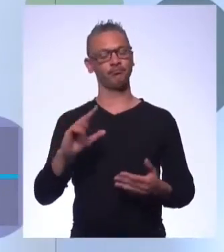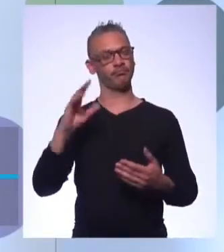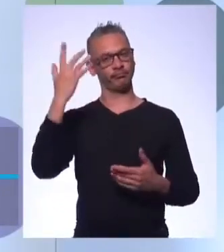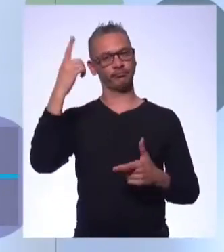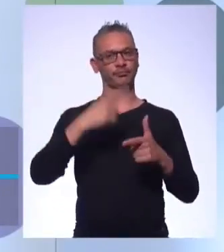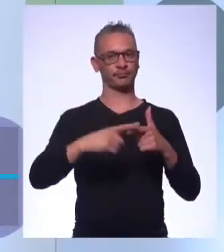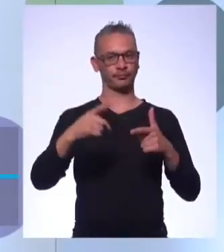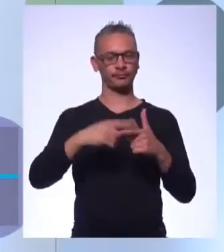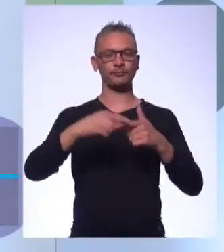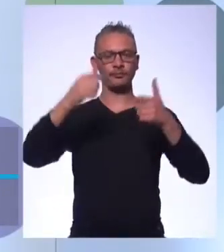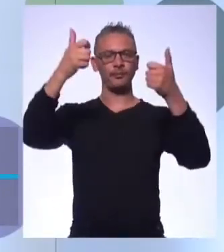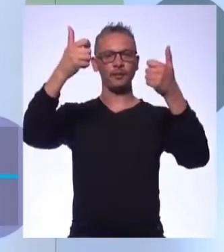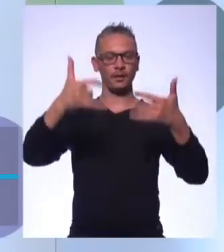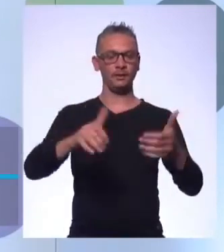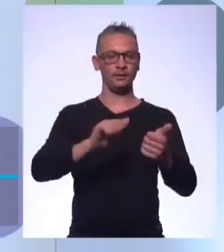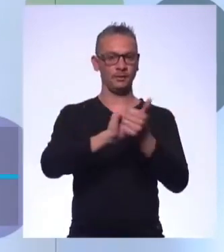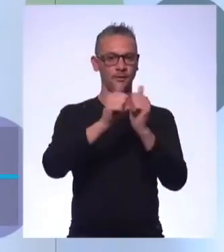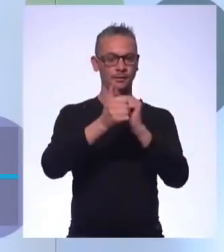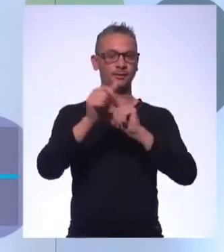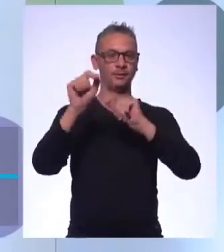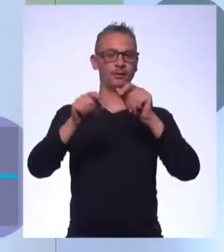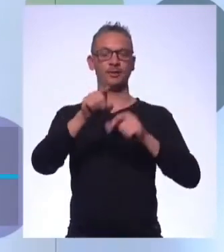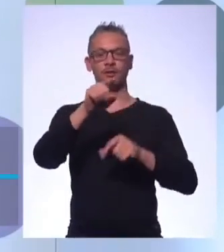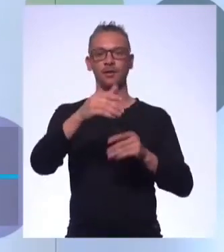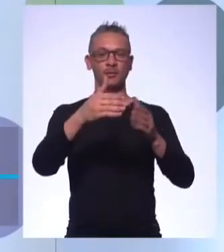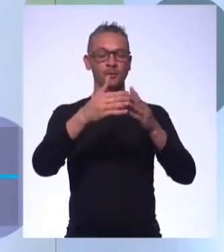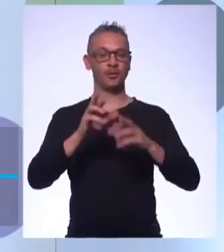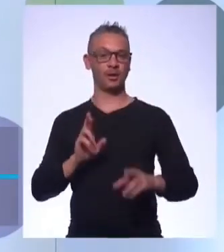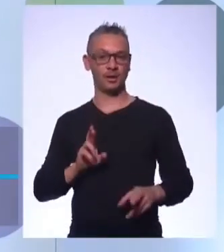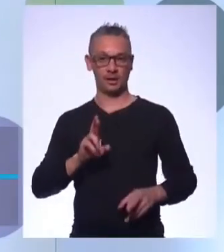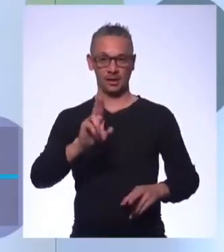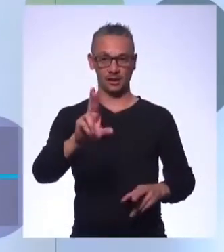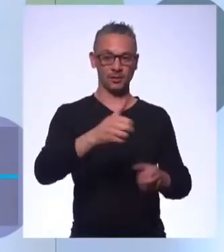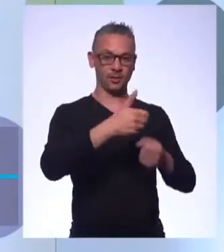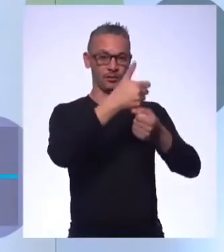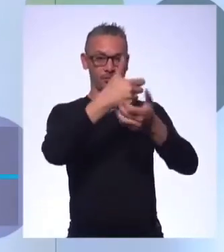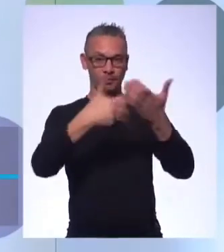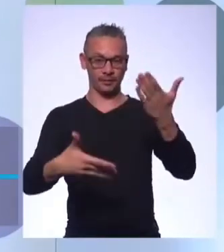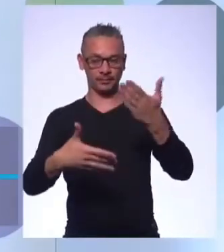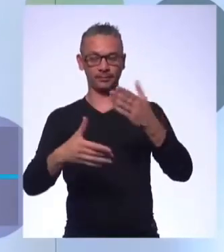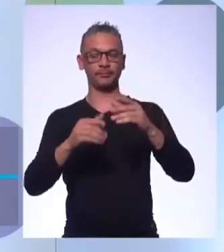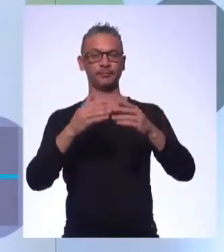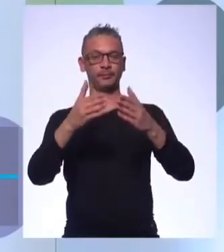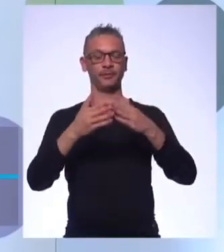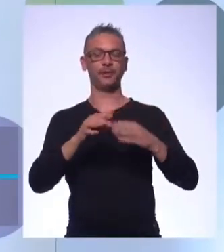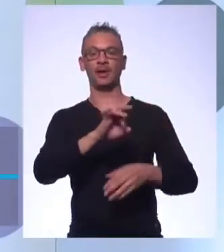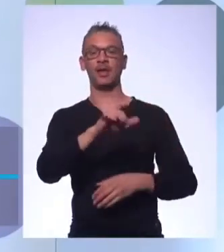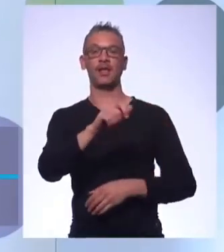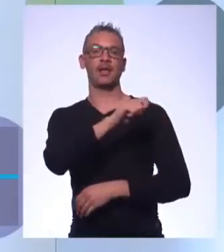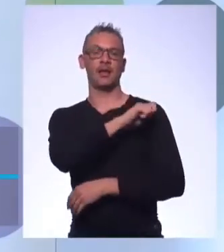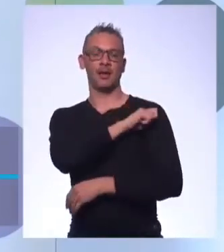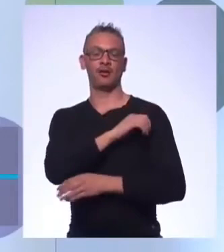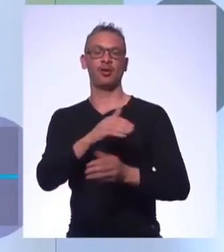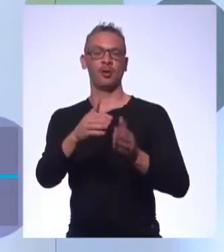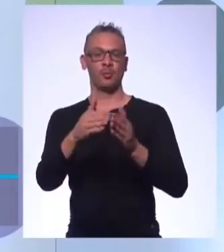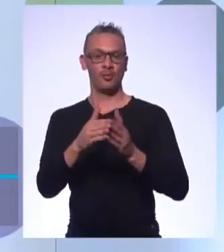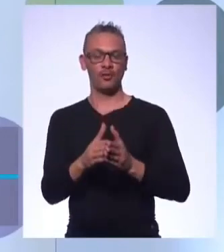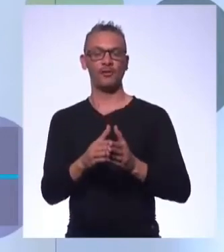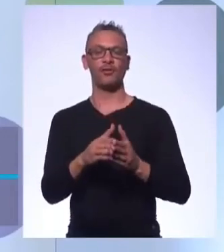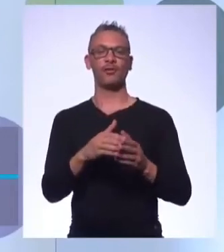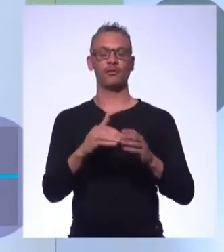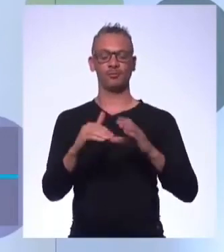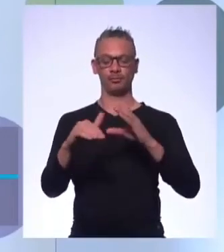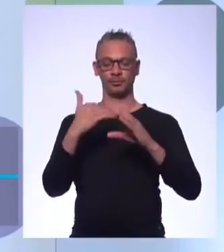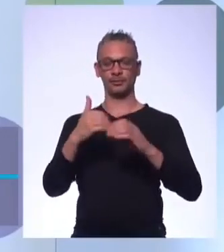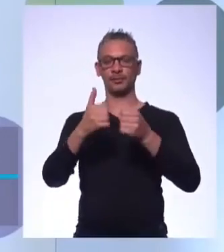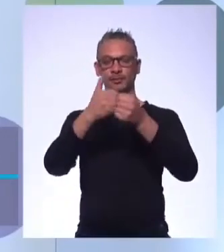a gente faz as nossas adaptações. Eu quero que vocês respondam no chat aí. Cada aluno que estiver, que puder, que tem ainda mensagens